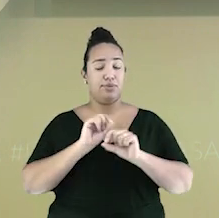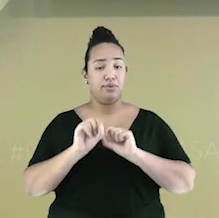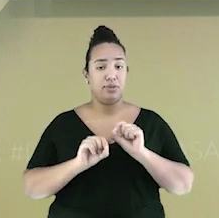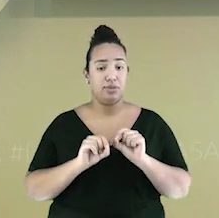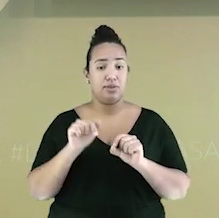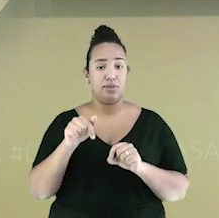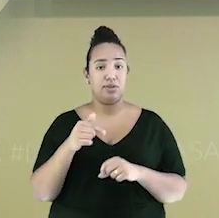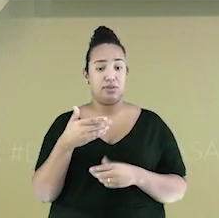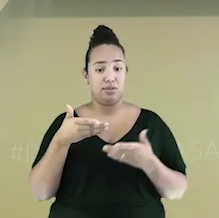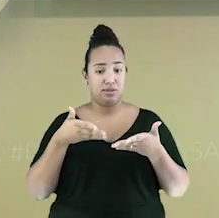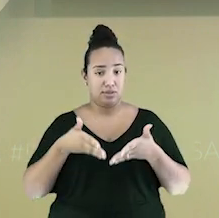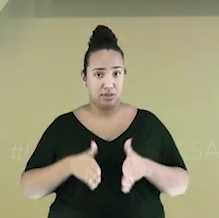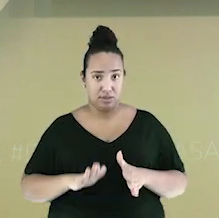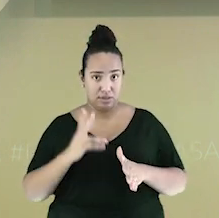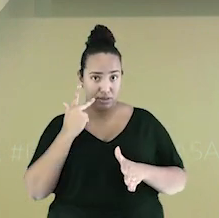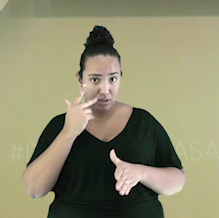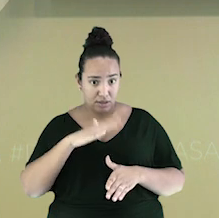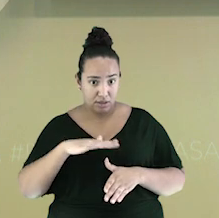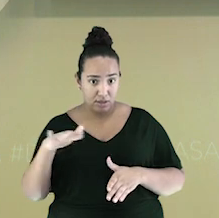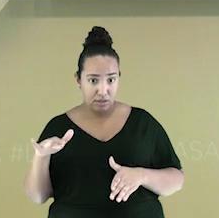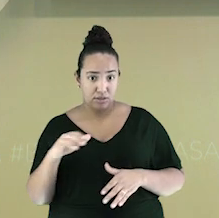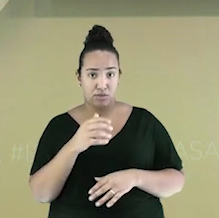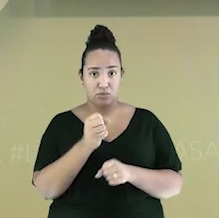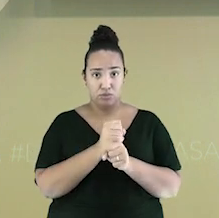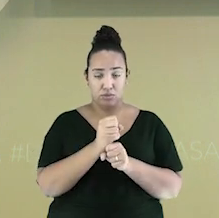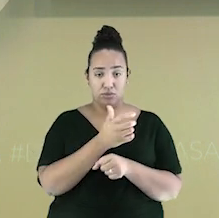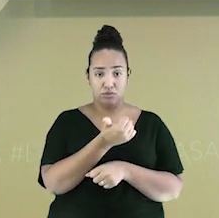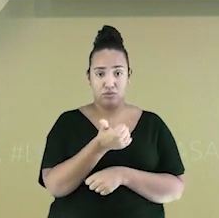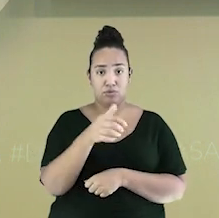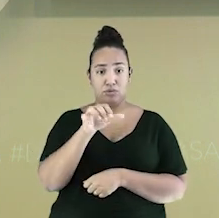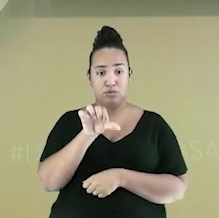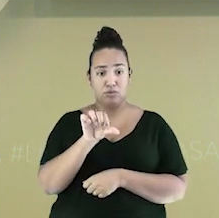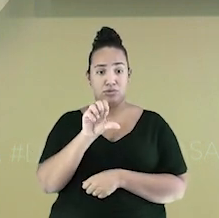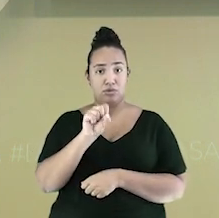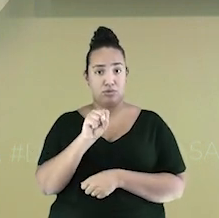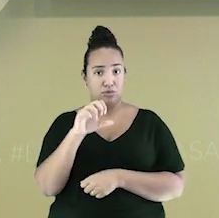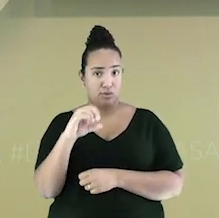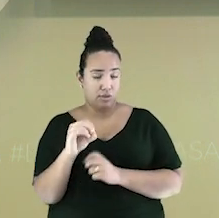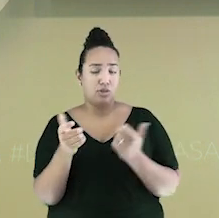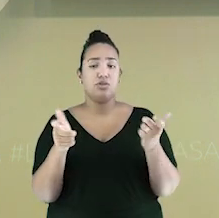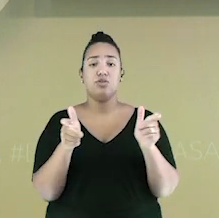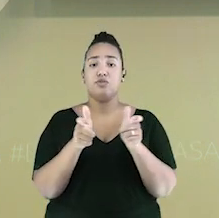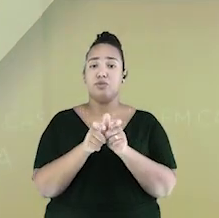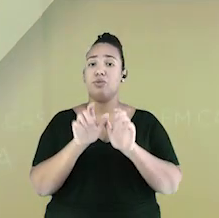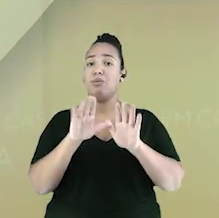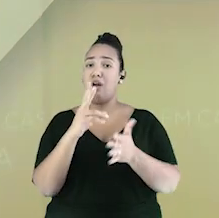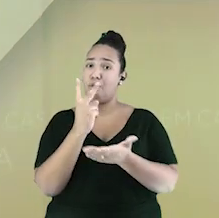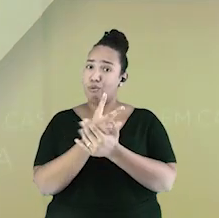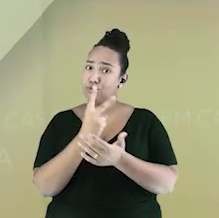nascimento de crianças diminuiu em 1980, porém ainda estava bem